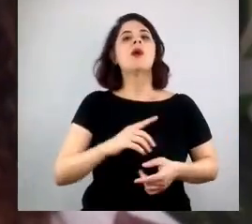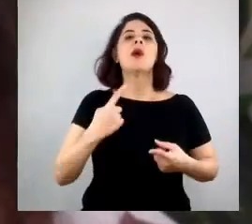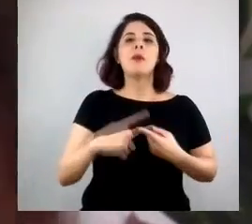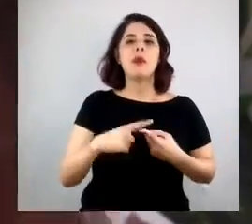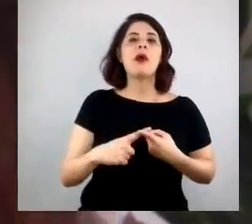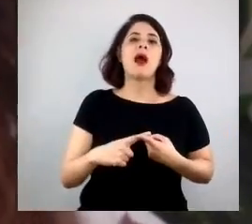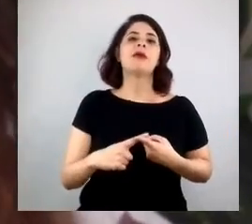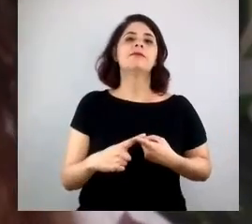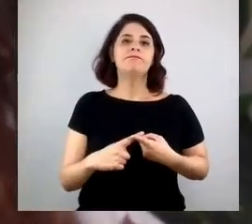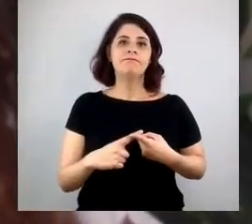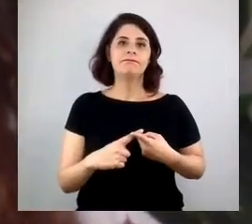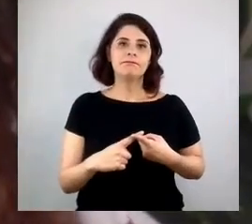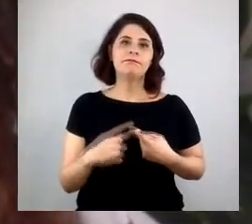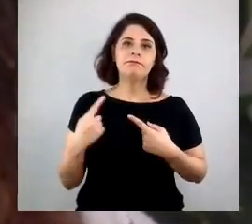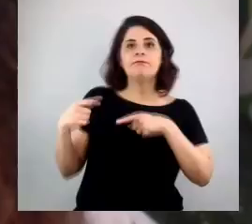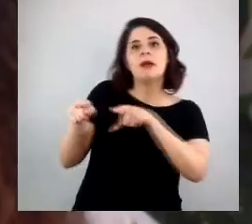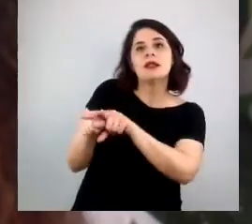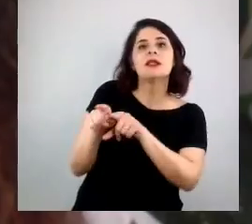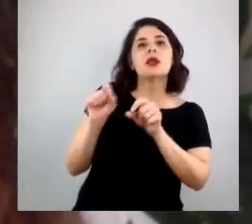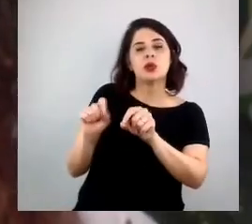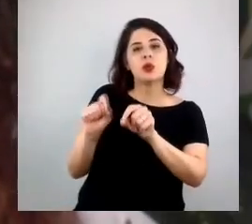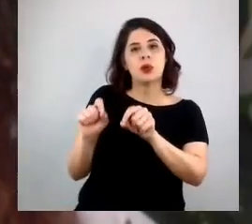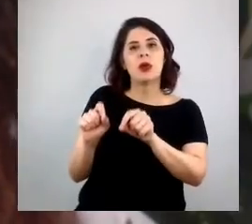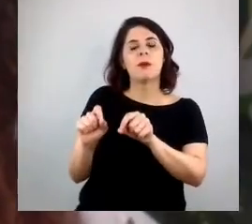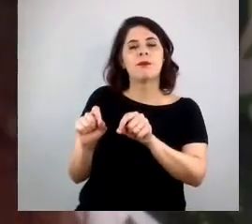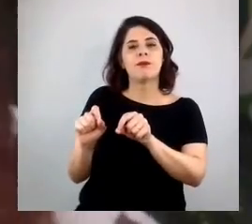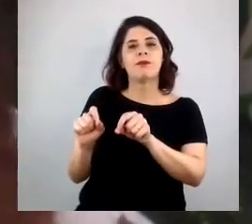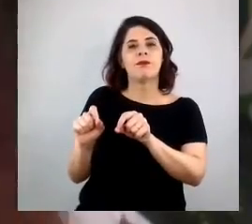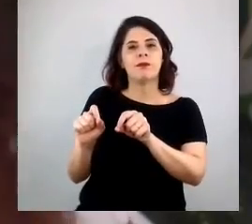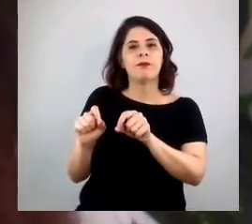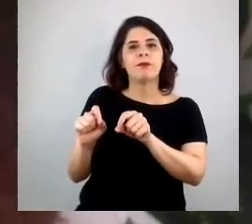Castilho. É importante falar também que